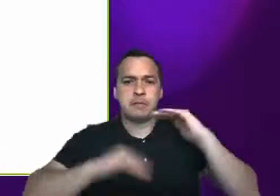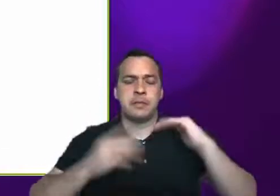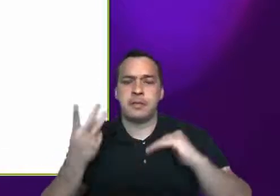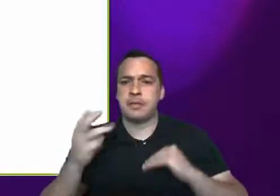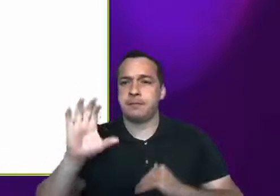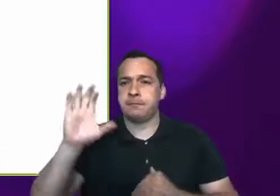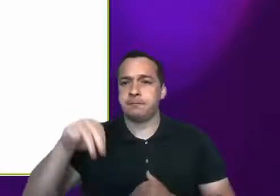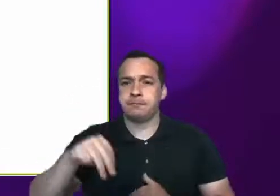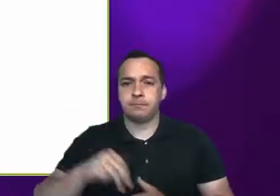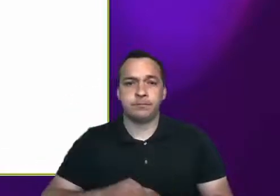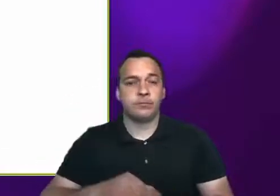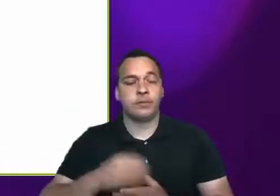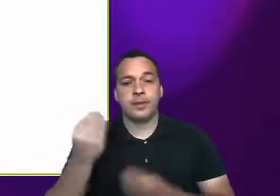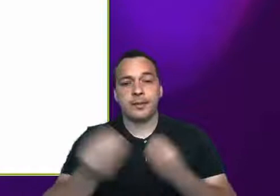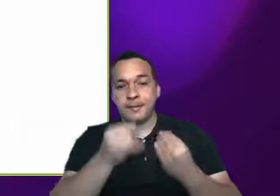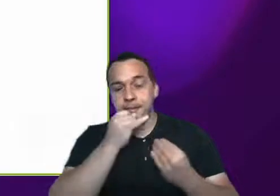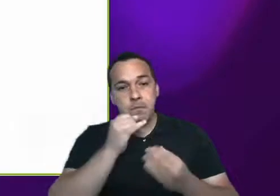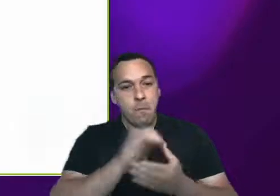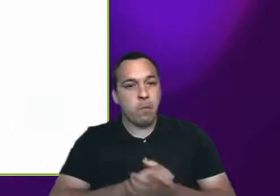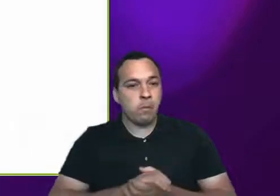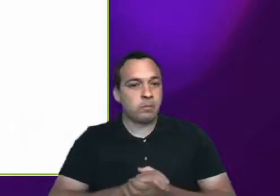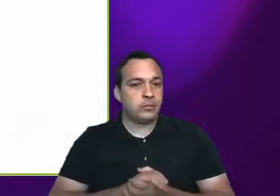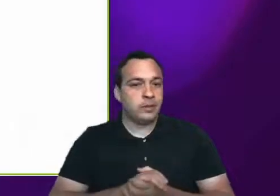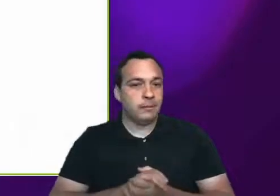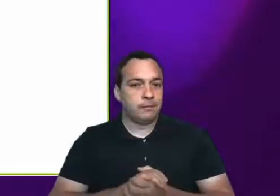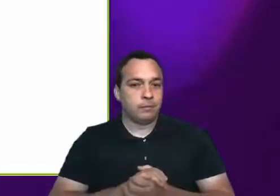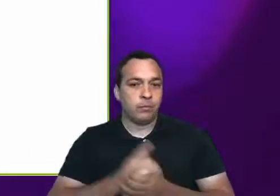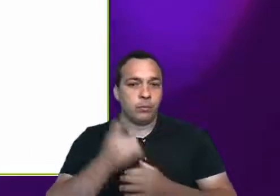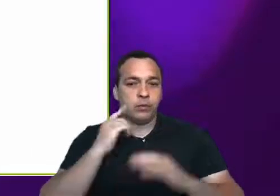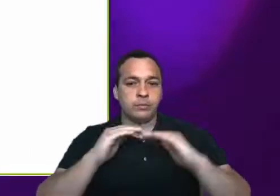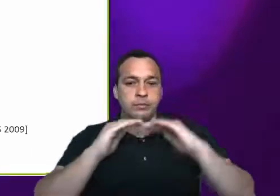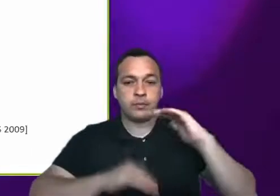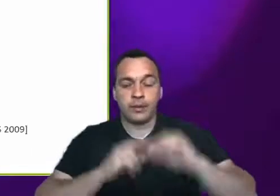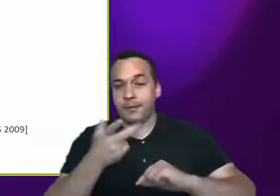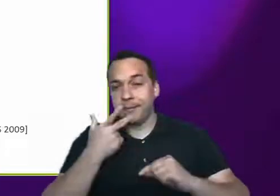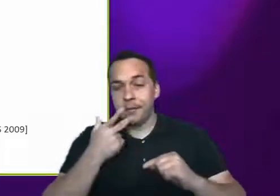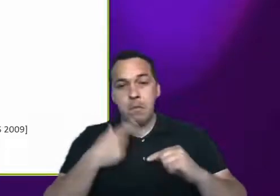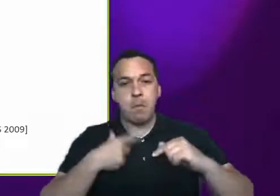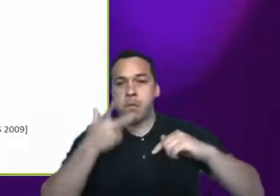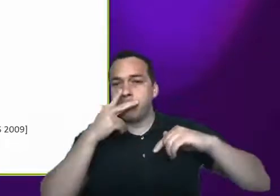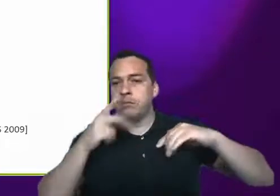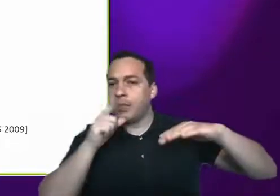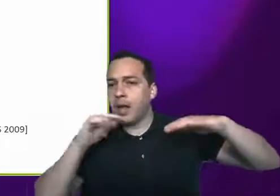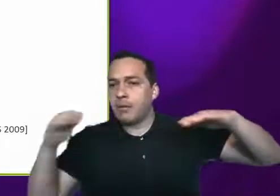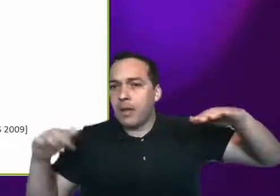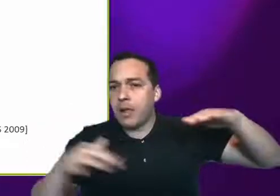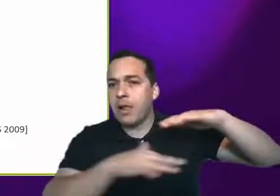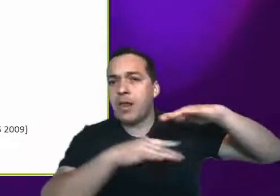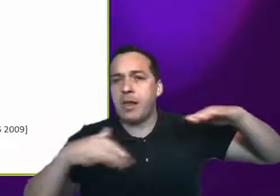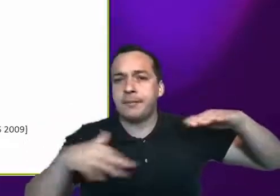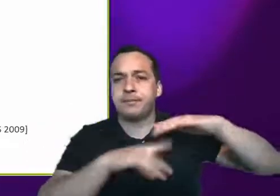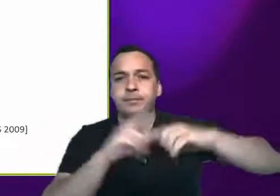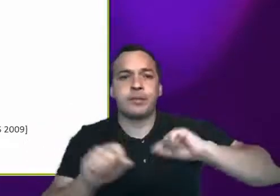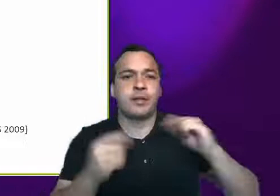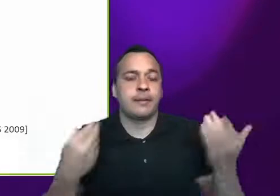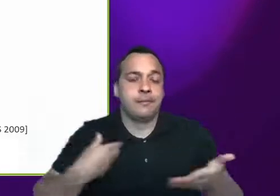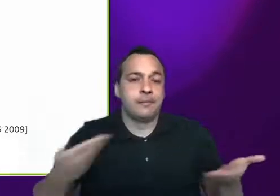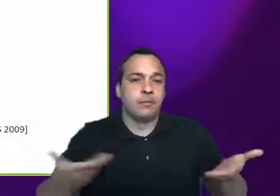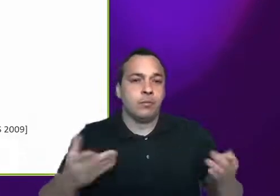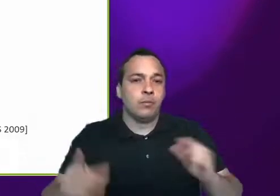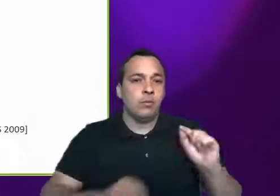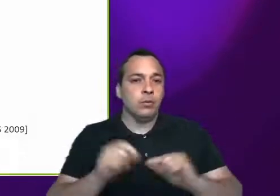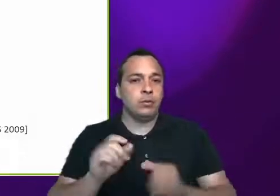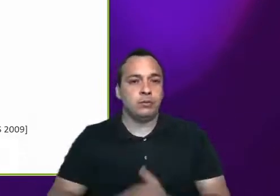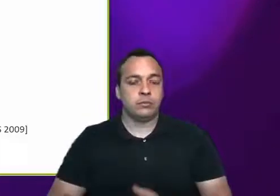com menos de 3 Mucha agua centímetros. cayó abajo del puente, como se dice. Muita água rolou por essa ponte, como normalmente